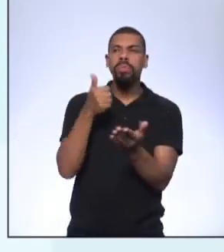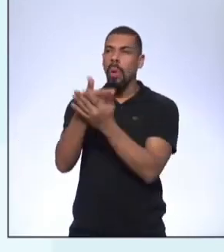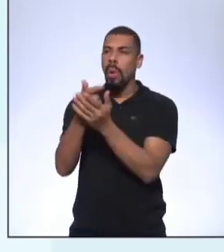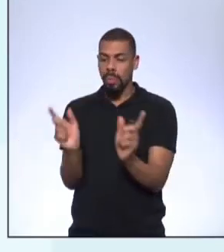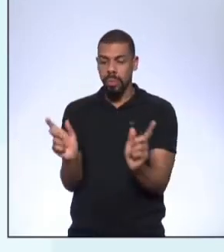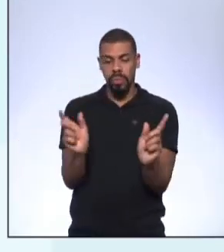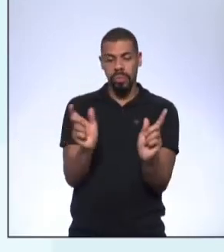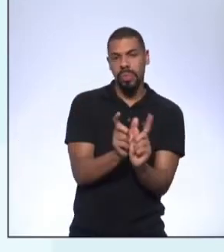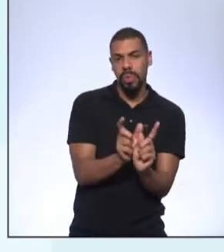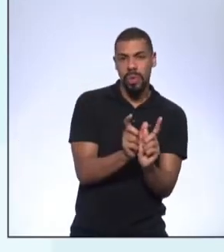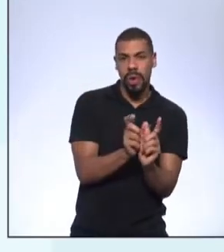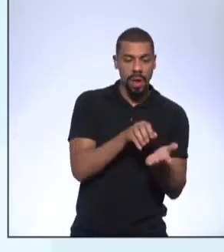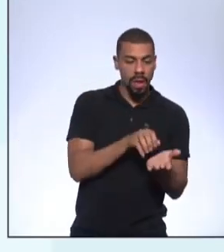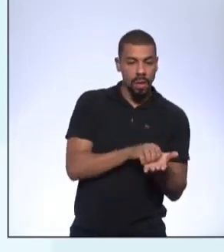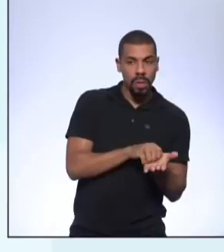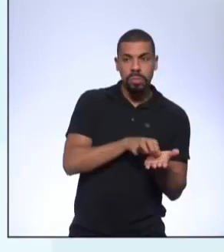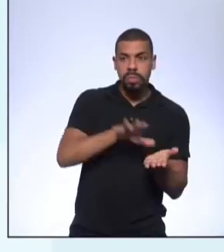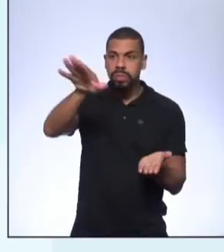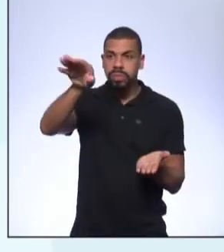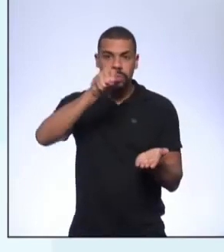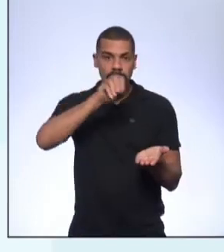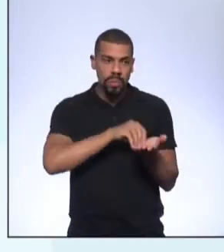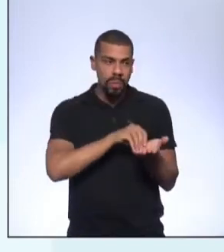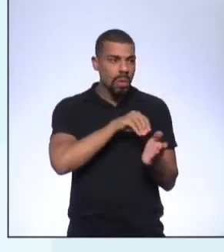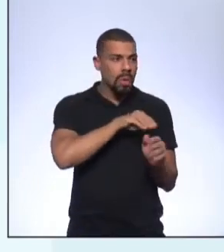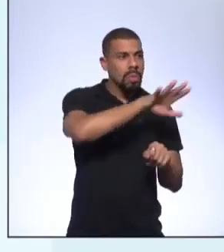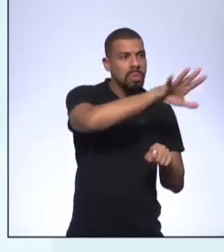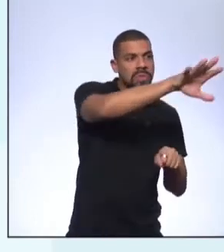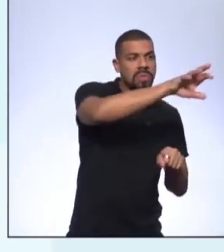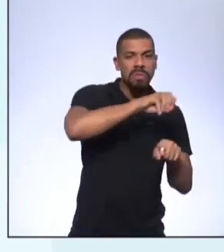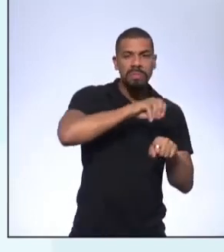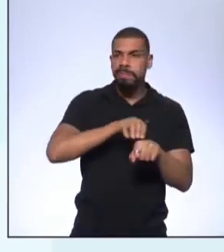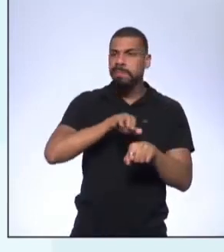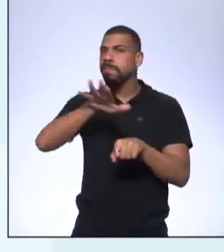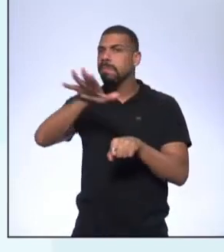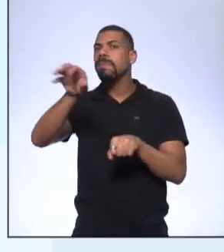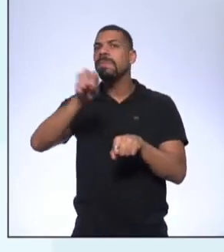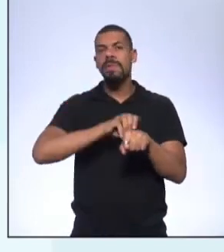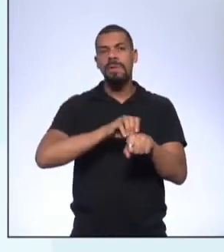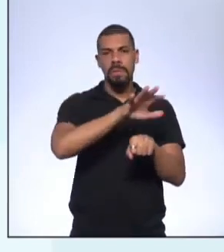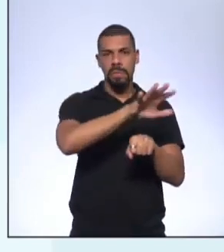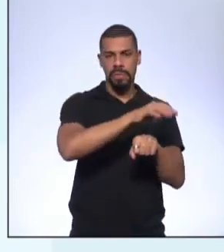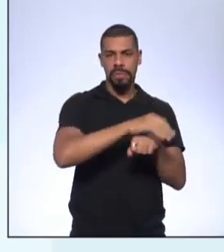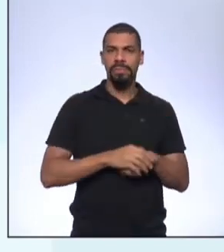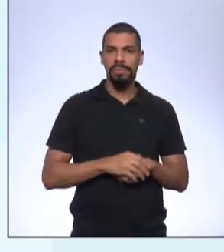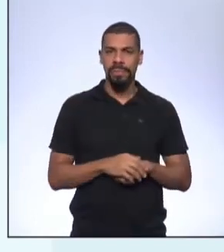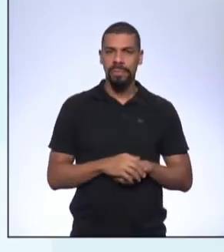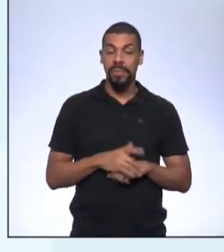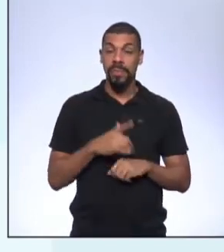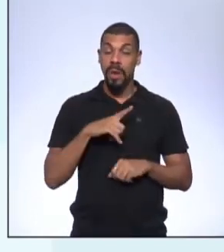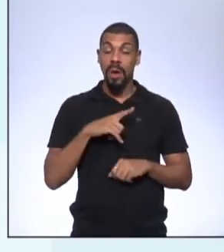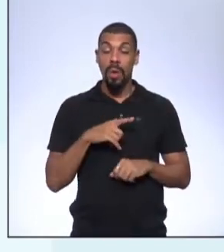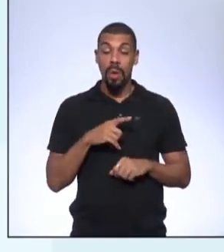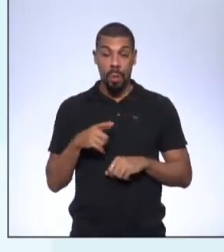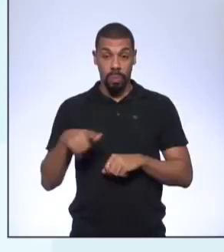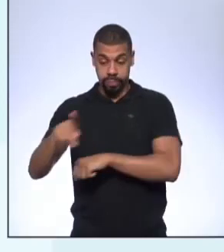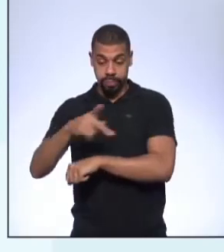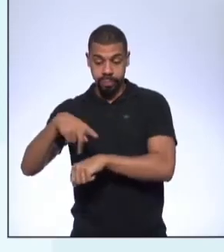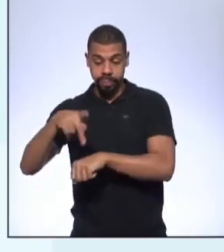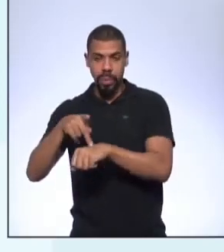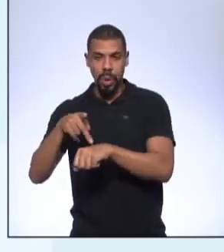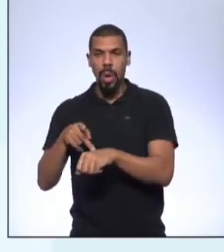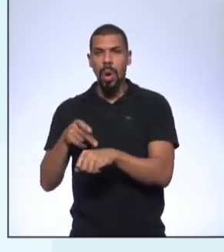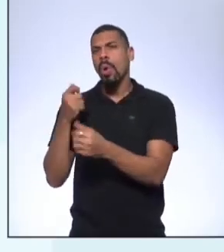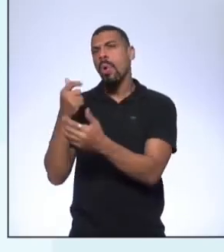do que aquilo que ele exporta, ou seja, ele vai vender mais do que comprar, tá? Então, dessa forma, a